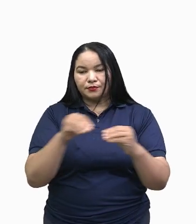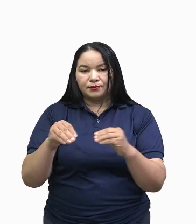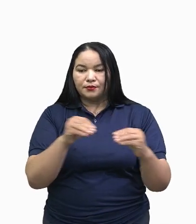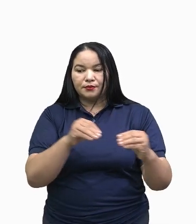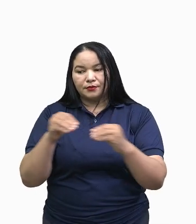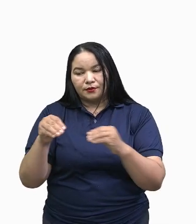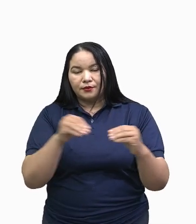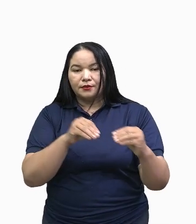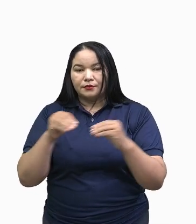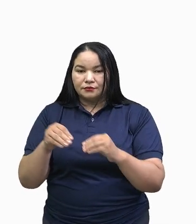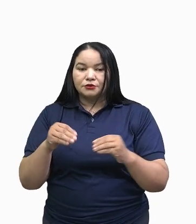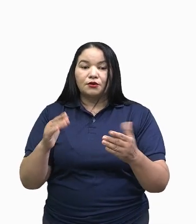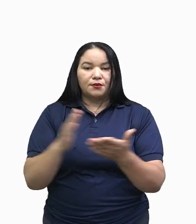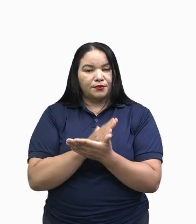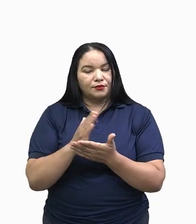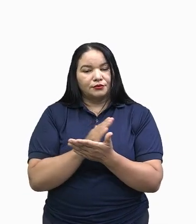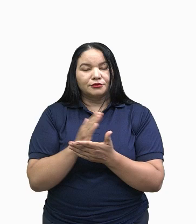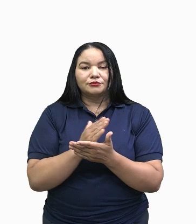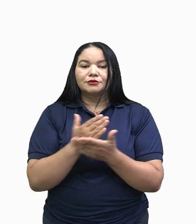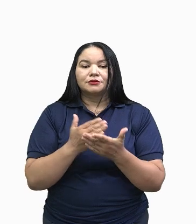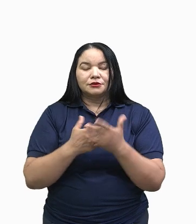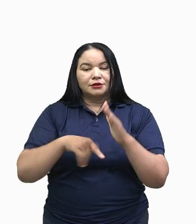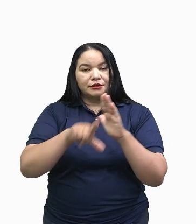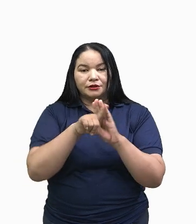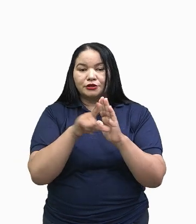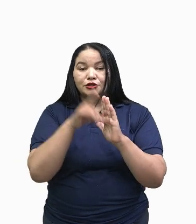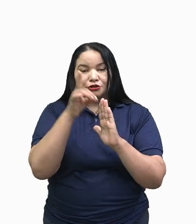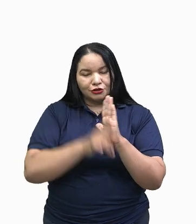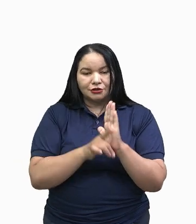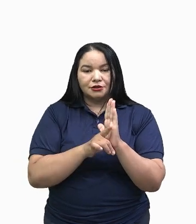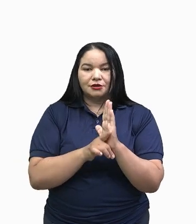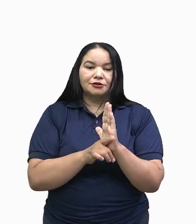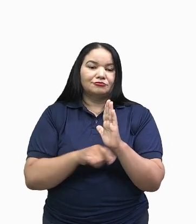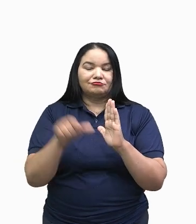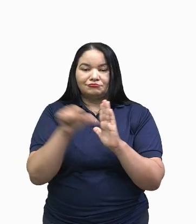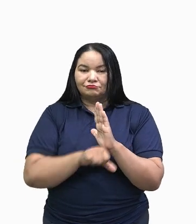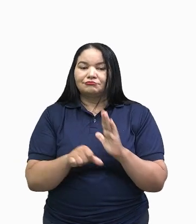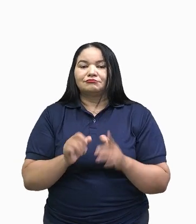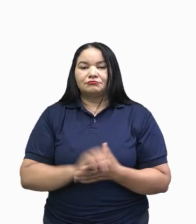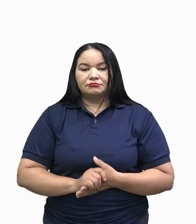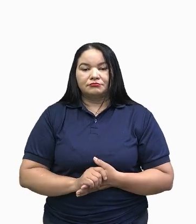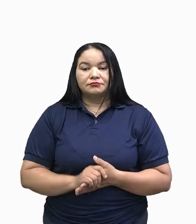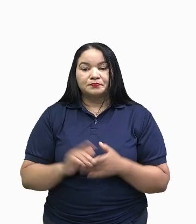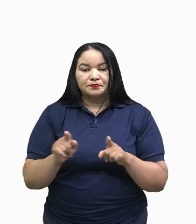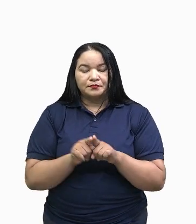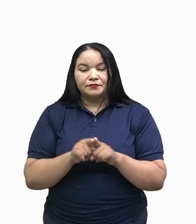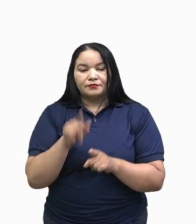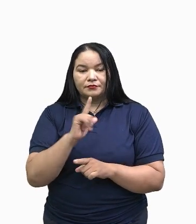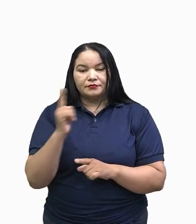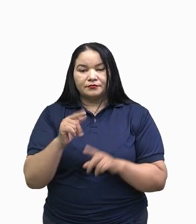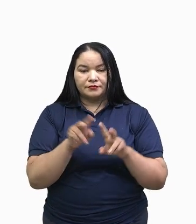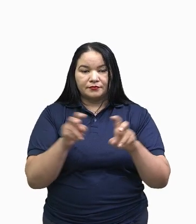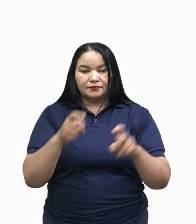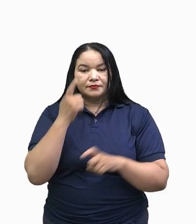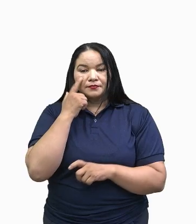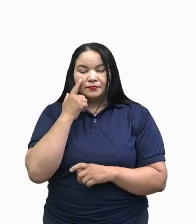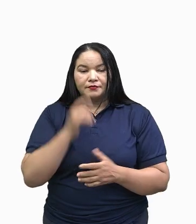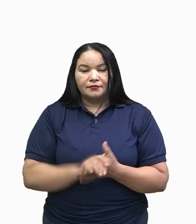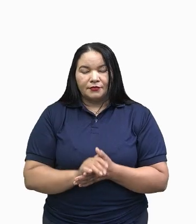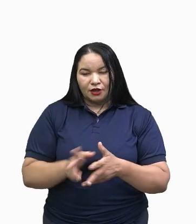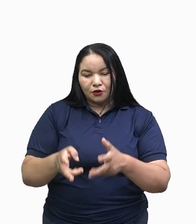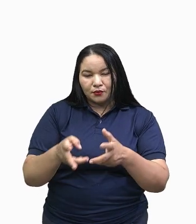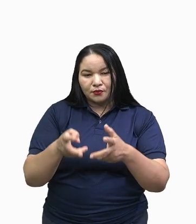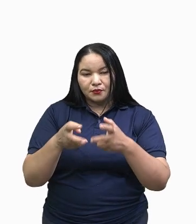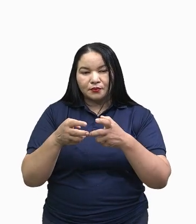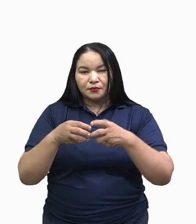em alguns momentos, a violação até de direitos. É isso aí. Vamos lá agora comentar sobre a mineração. São